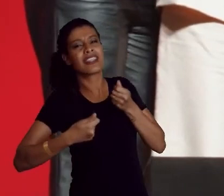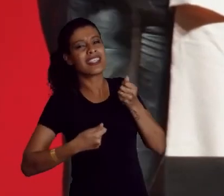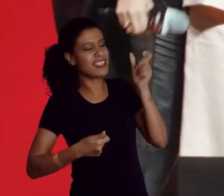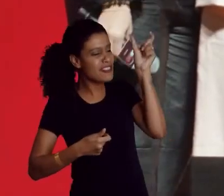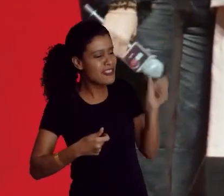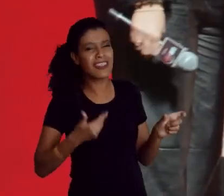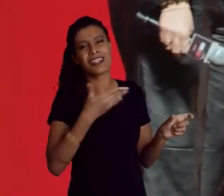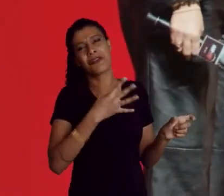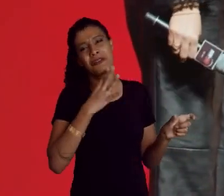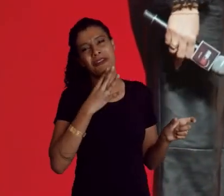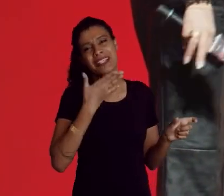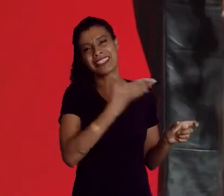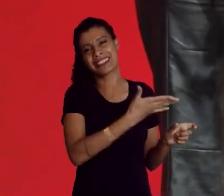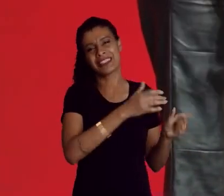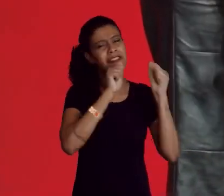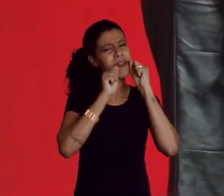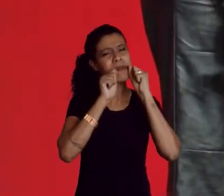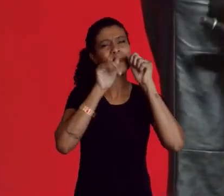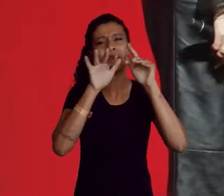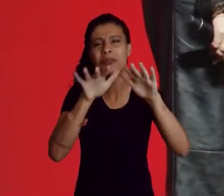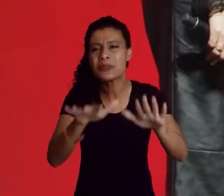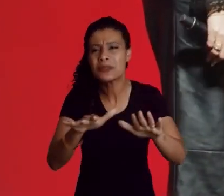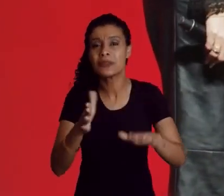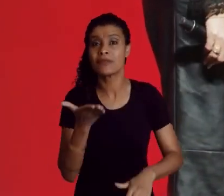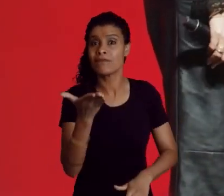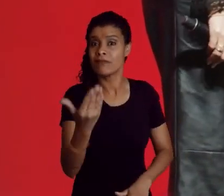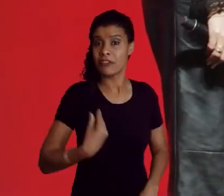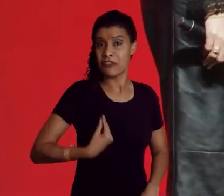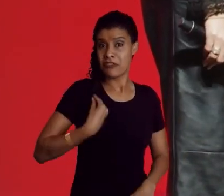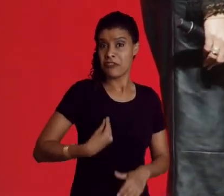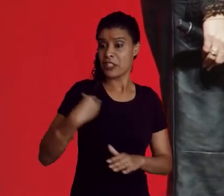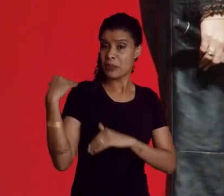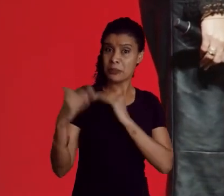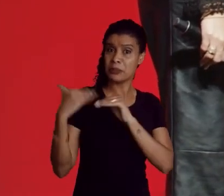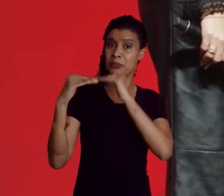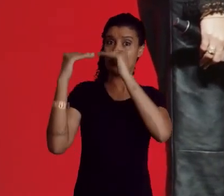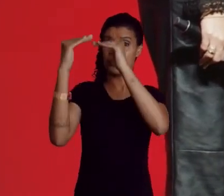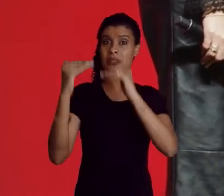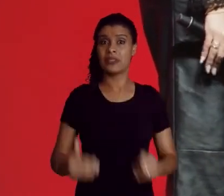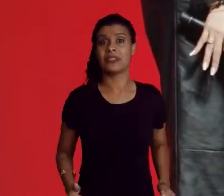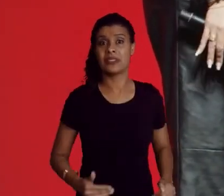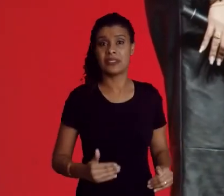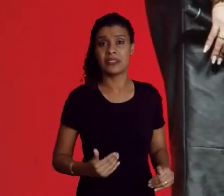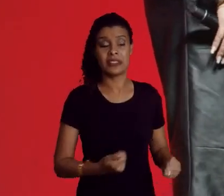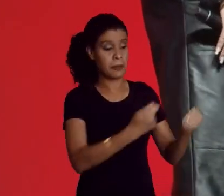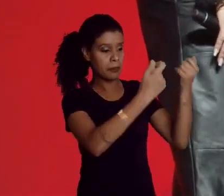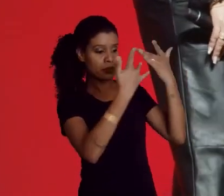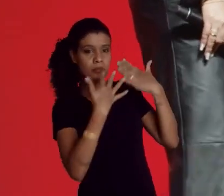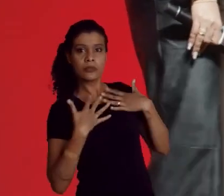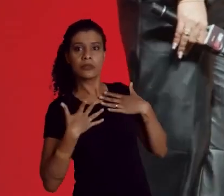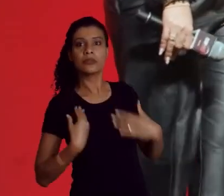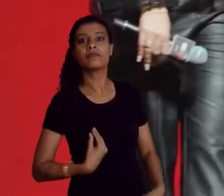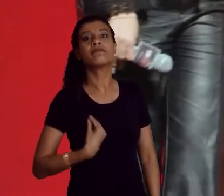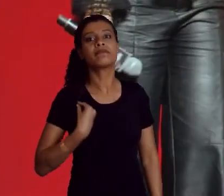Aquilo que vai edificar a vida de vocês, que vai evoluir. E aquilo que edificou a nossa vida. Aquilo que edificou a nossa